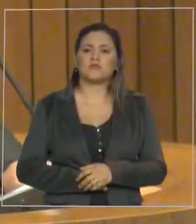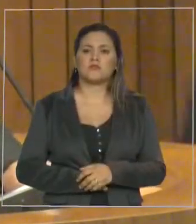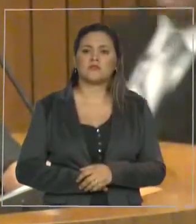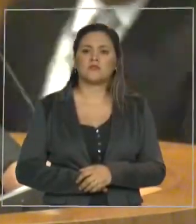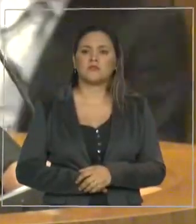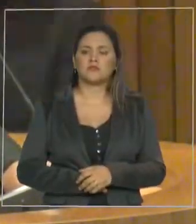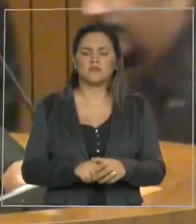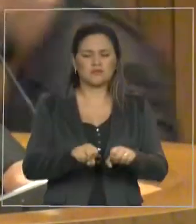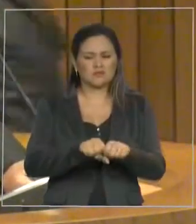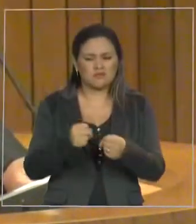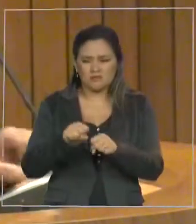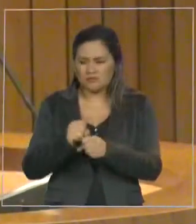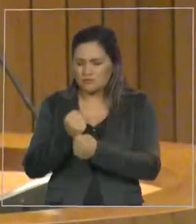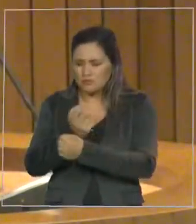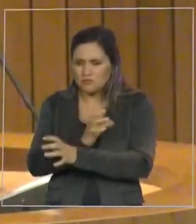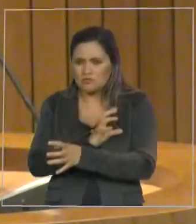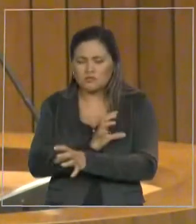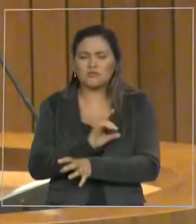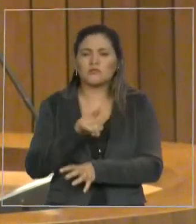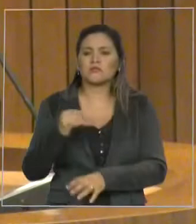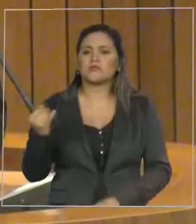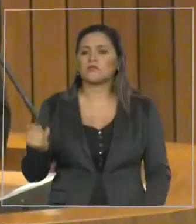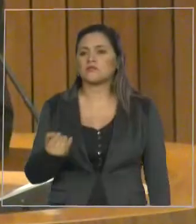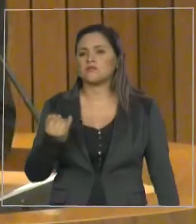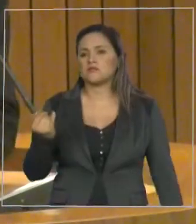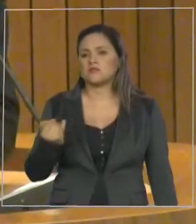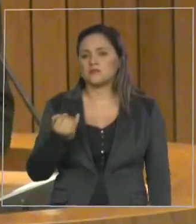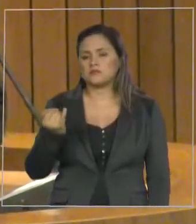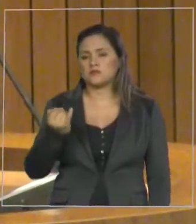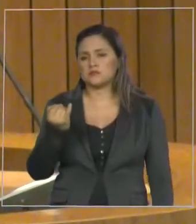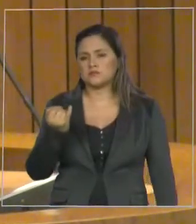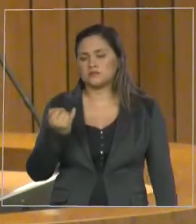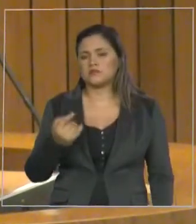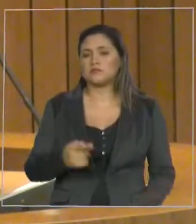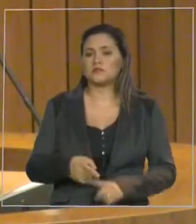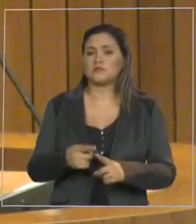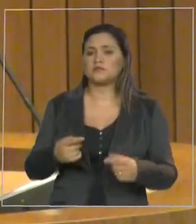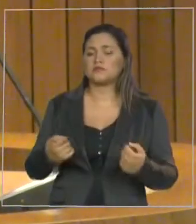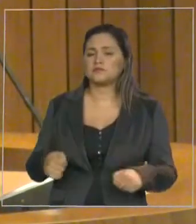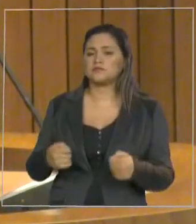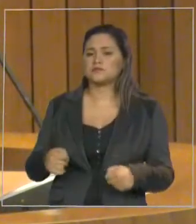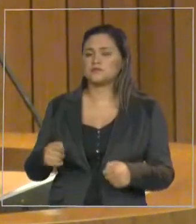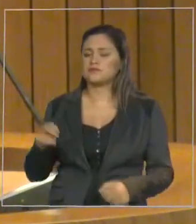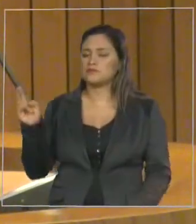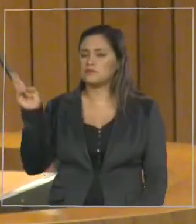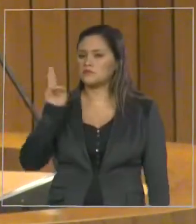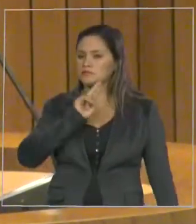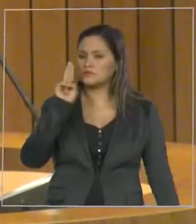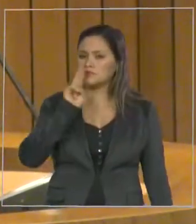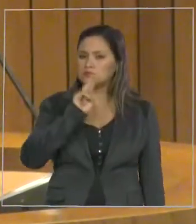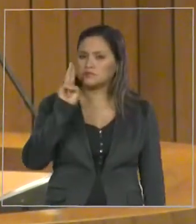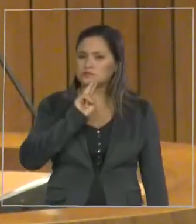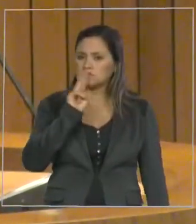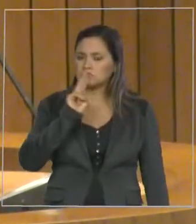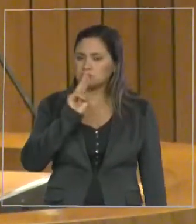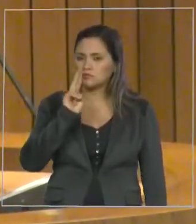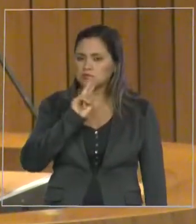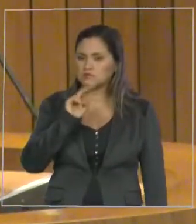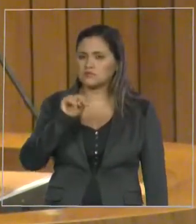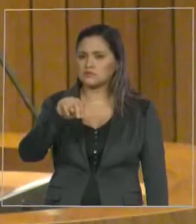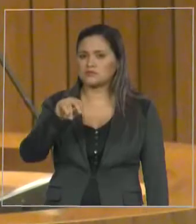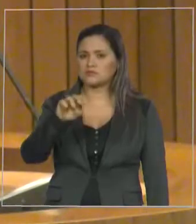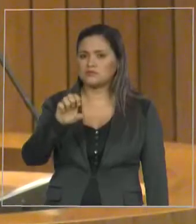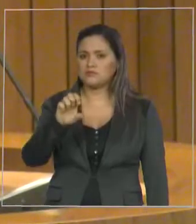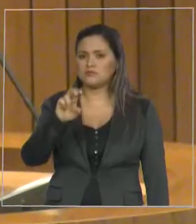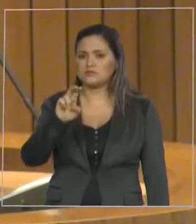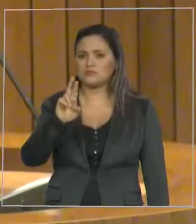região. É de extrema importância que se tenha, pelo menos, o atendimento de urgência na área de neurocirurgia, para que